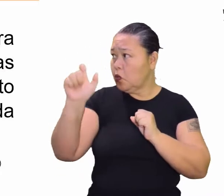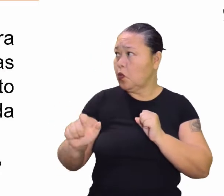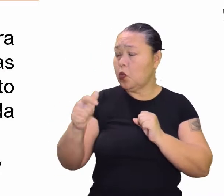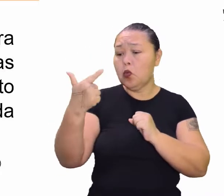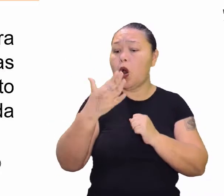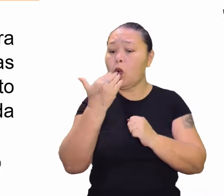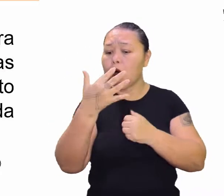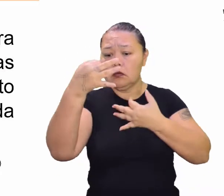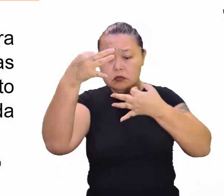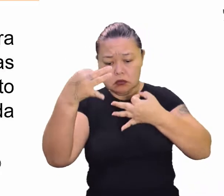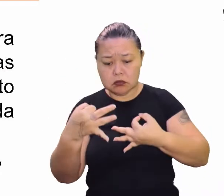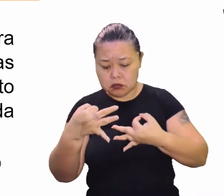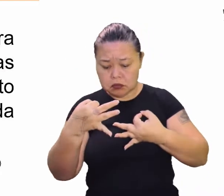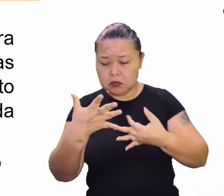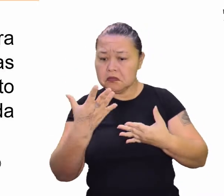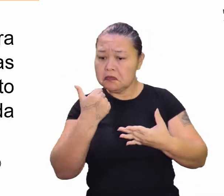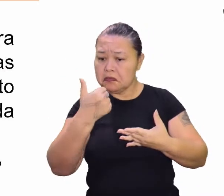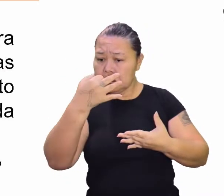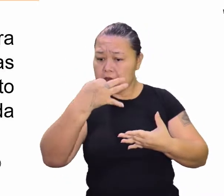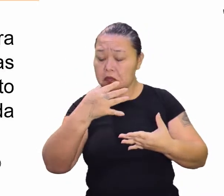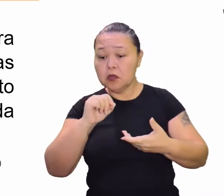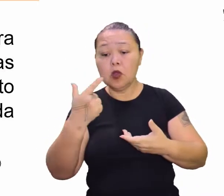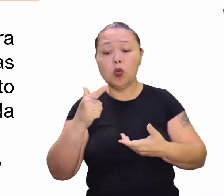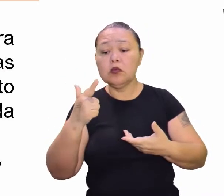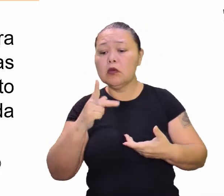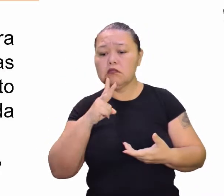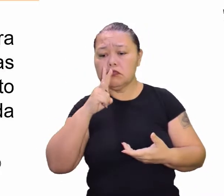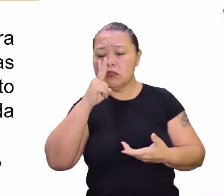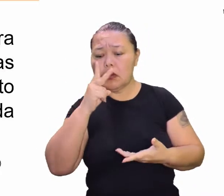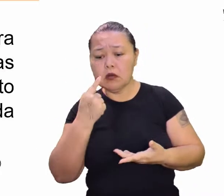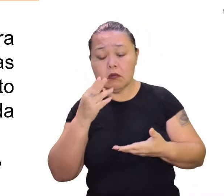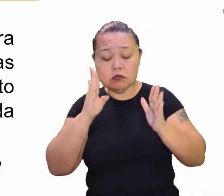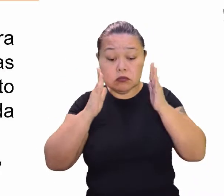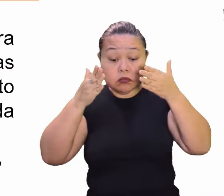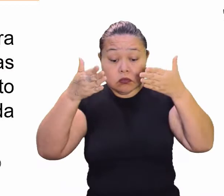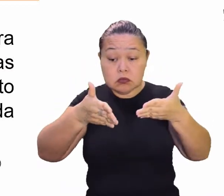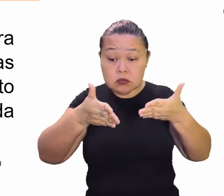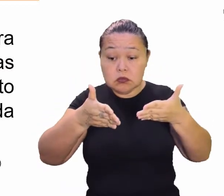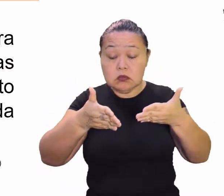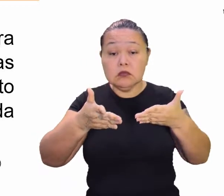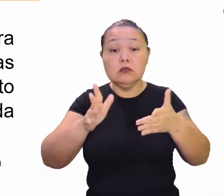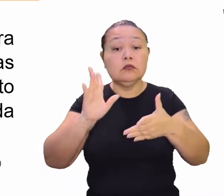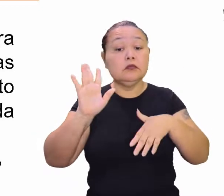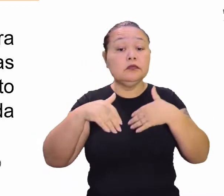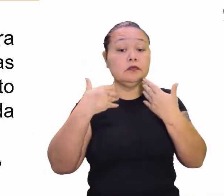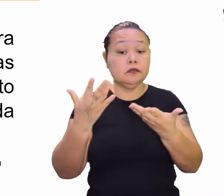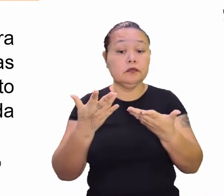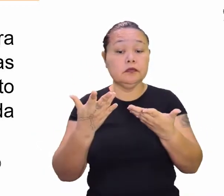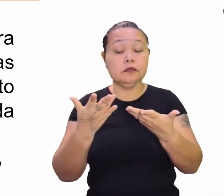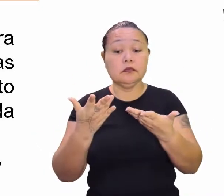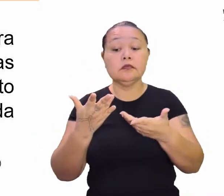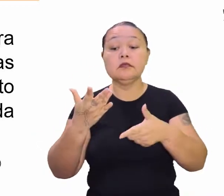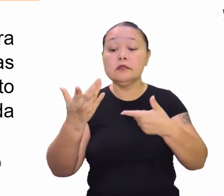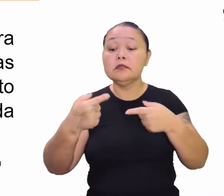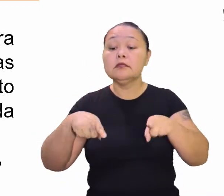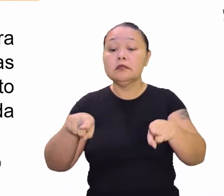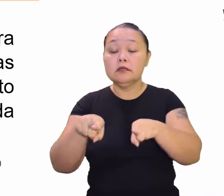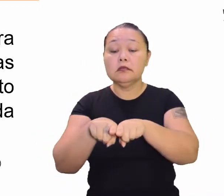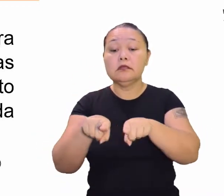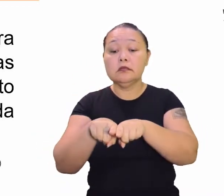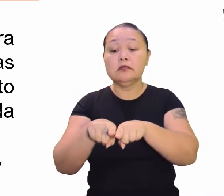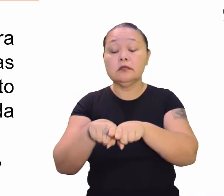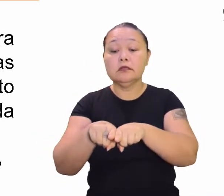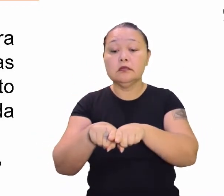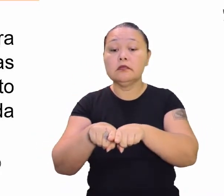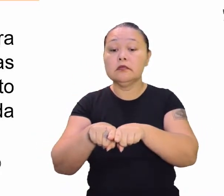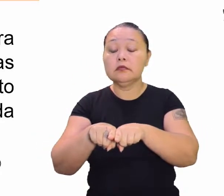uma alimentação adequada, e muitas das vezes ele não tem força nem para se concentrar, certo? Então, isso acaba